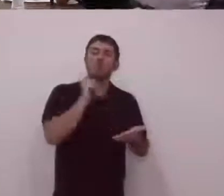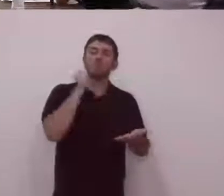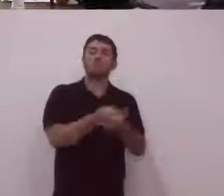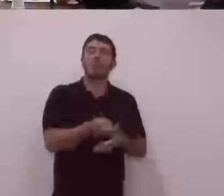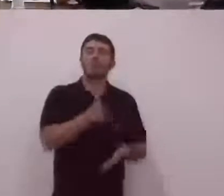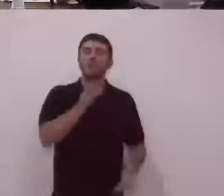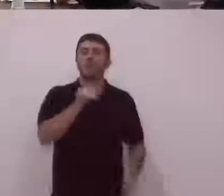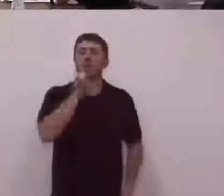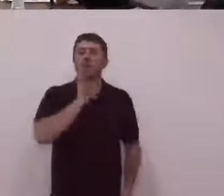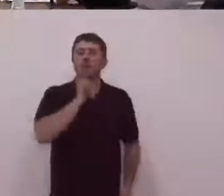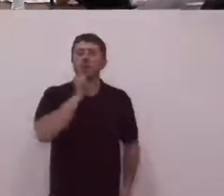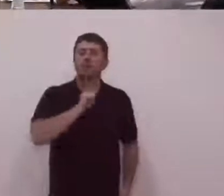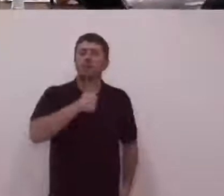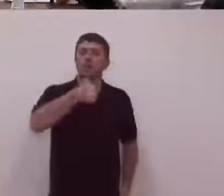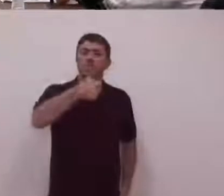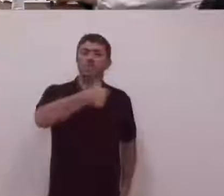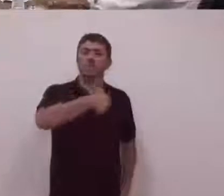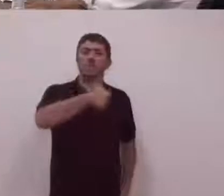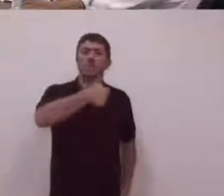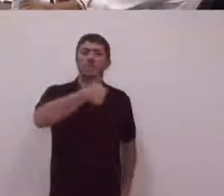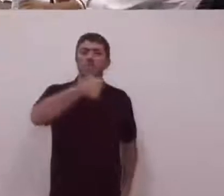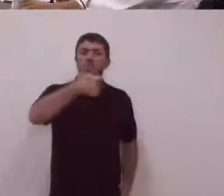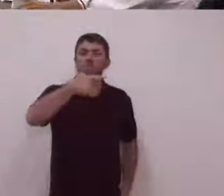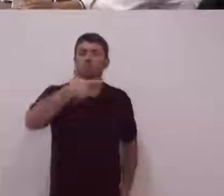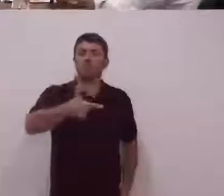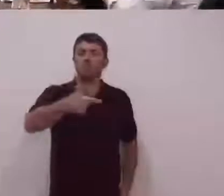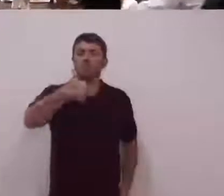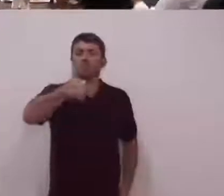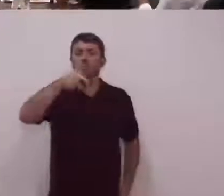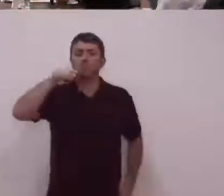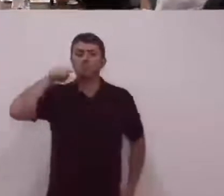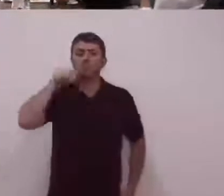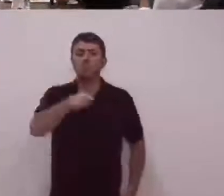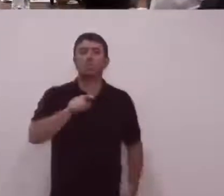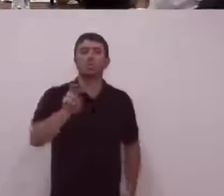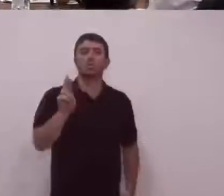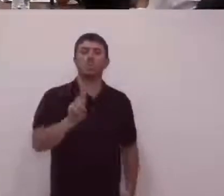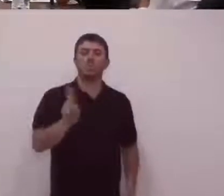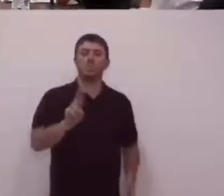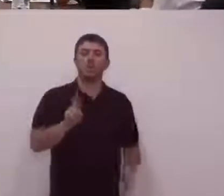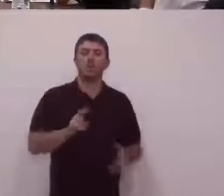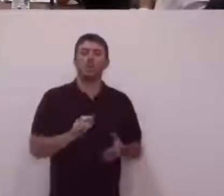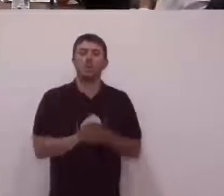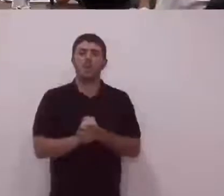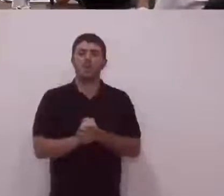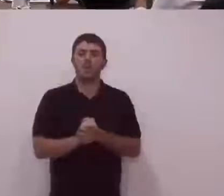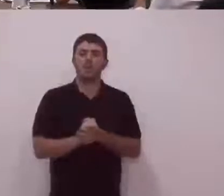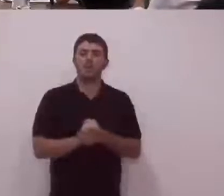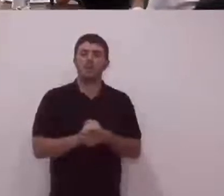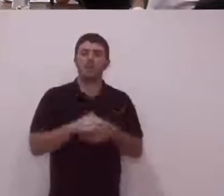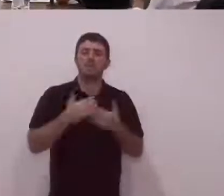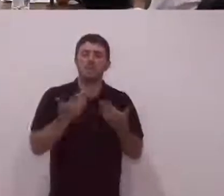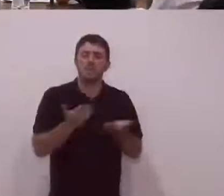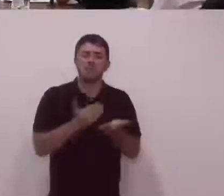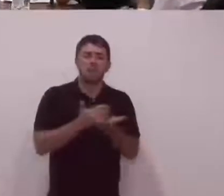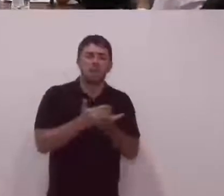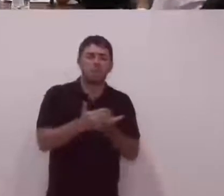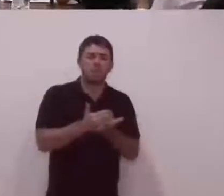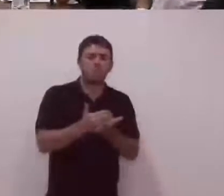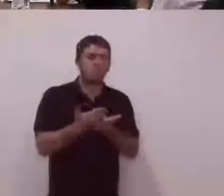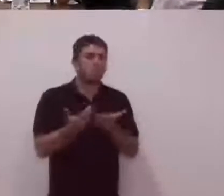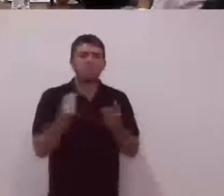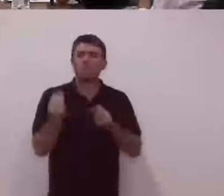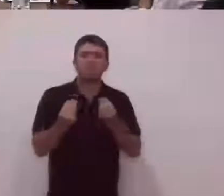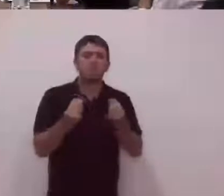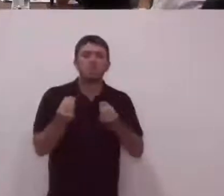o valor de R 121 mil. Foi então que passaram a tratar motivos de